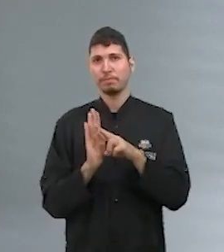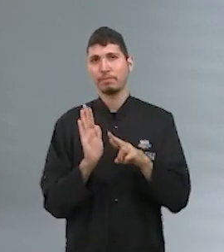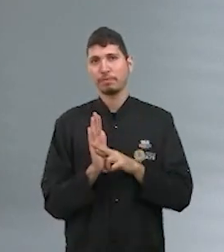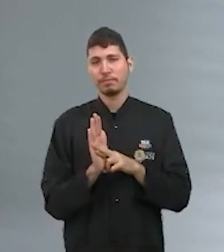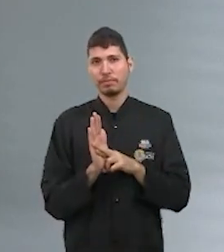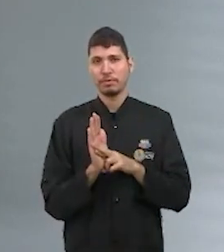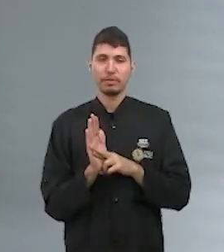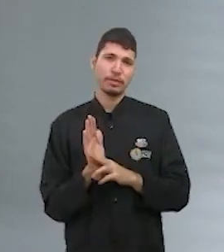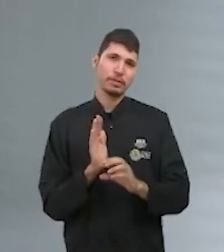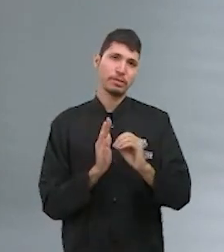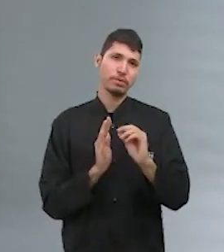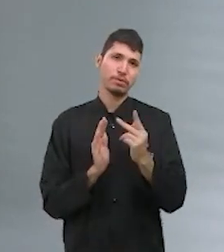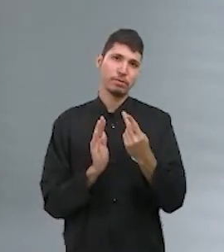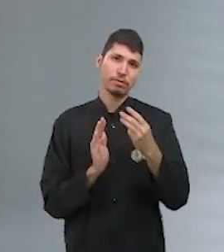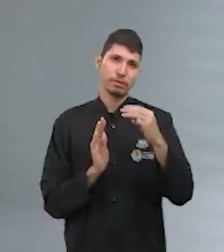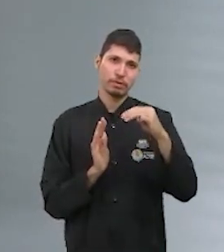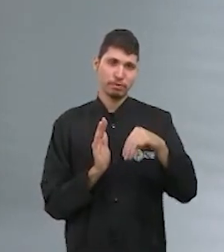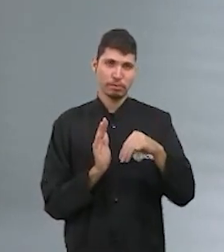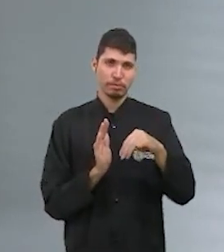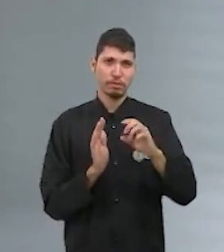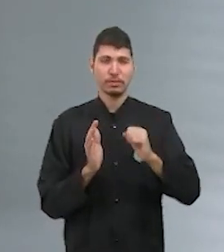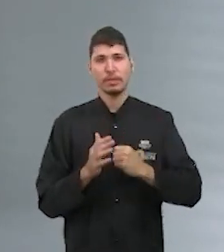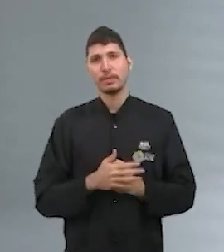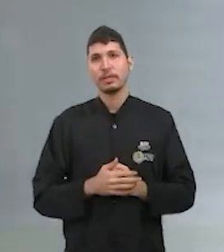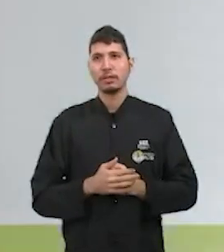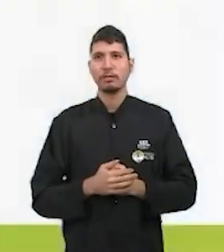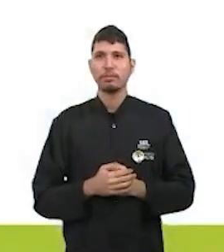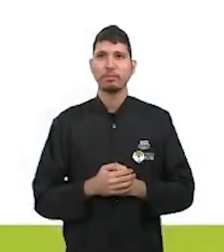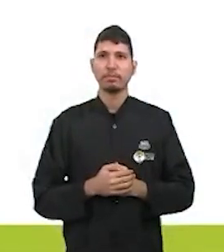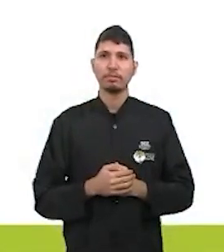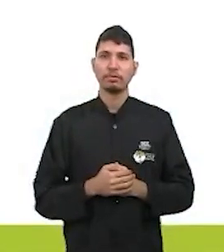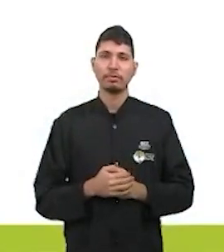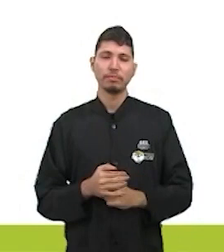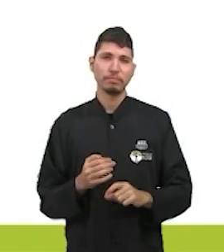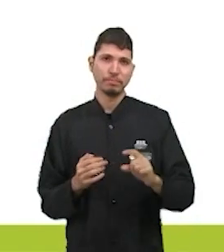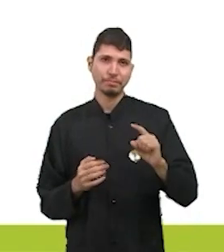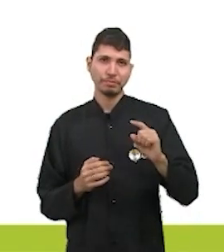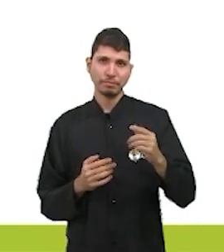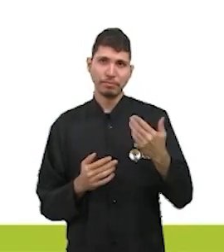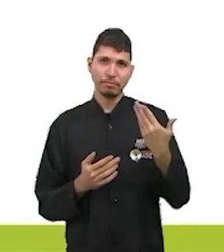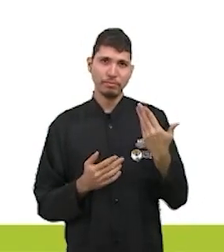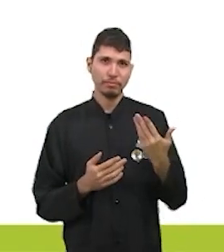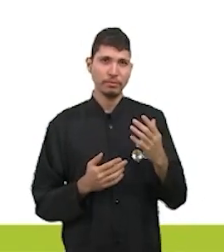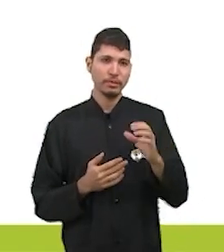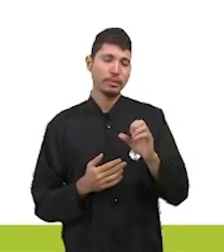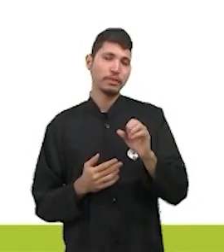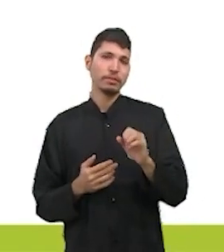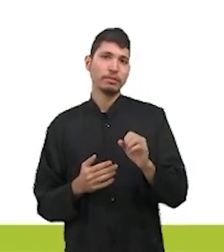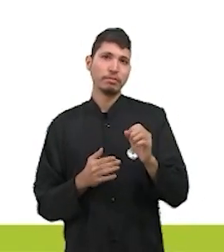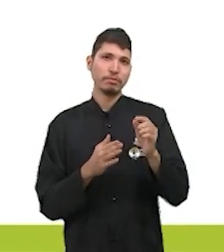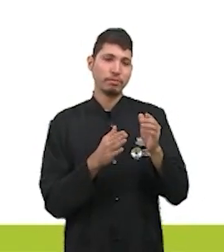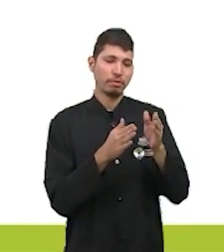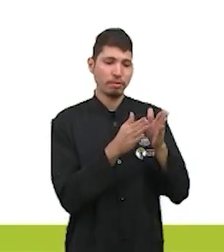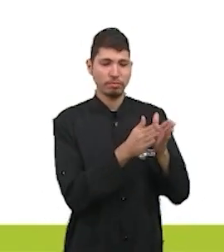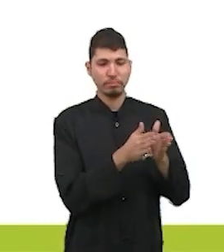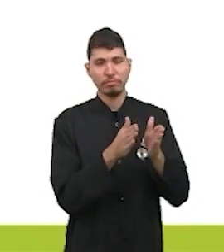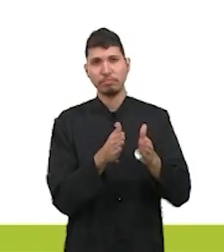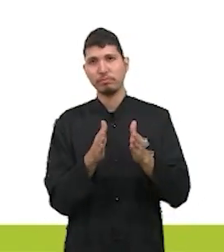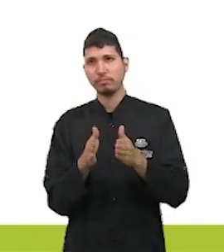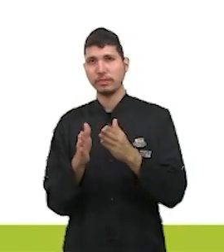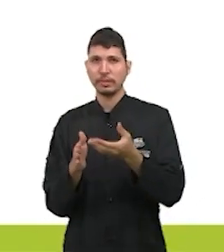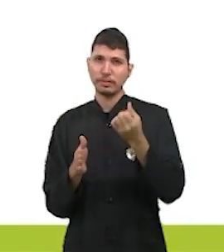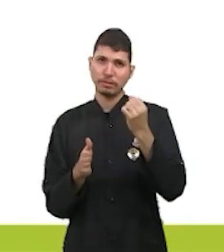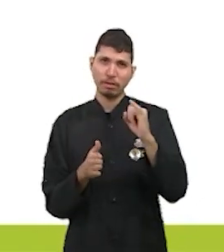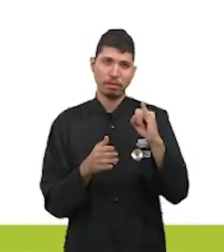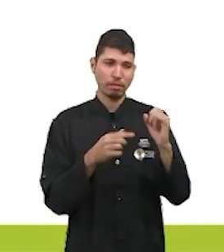Então, já para dar uma introduzida para a nossa próxima aula, olha aqui. Em série, gente, quando eu falo que algo está ligado em série, é que